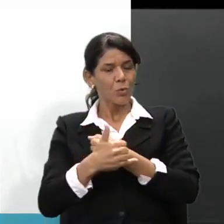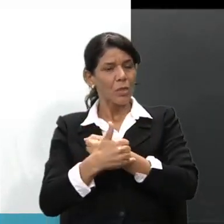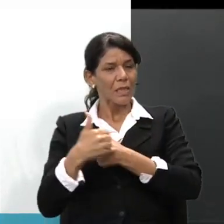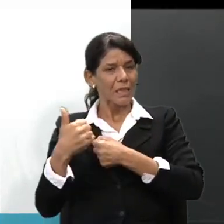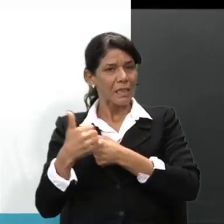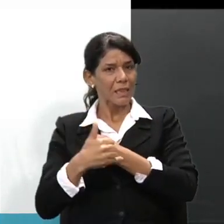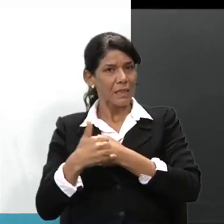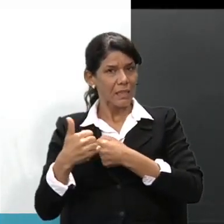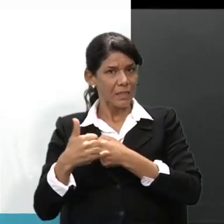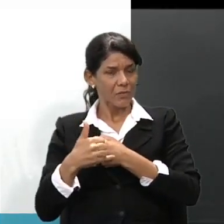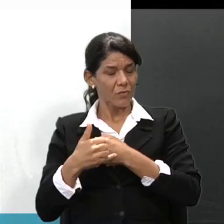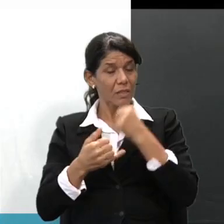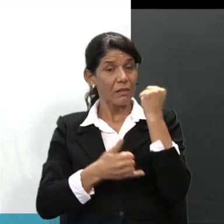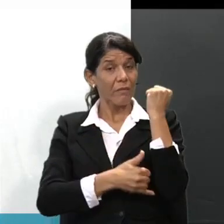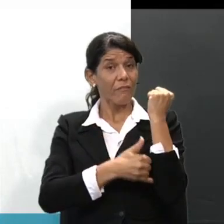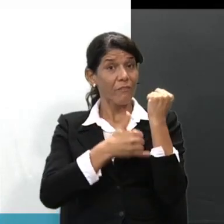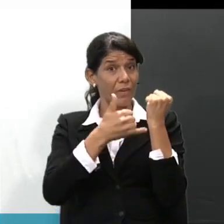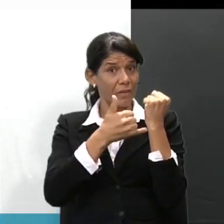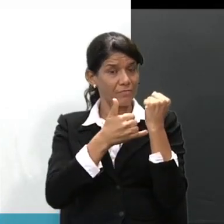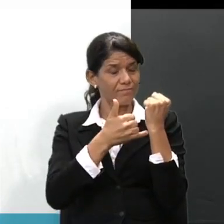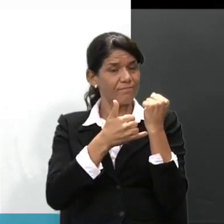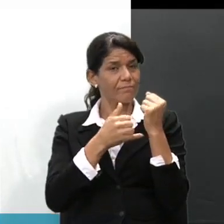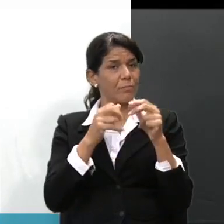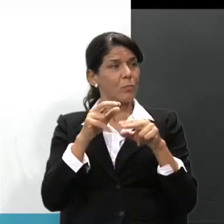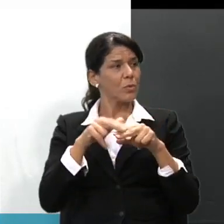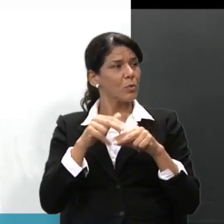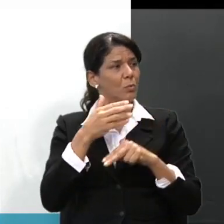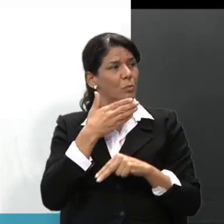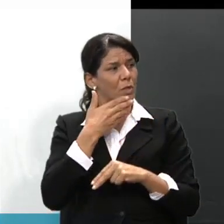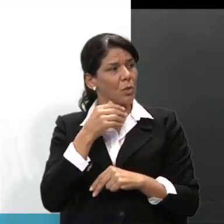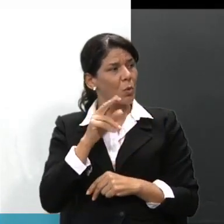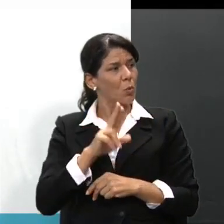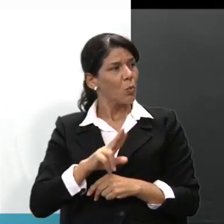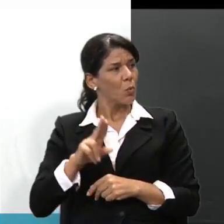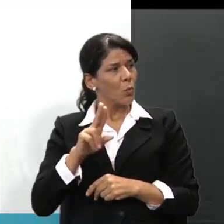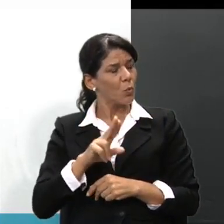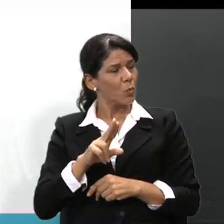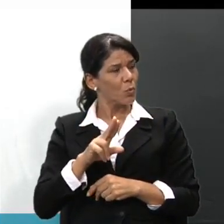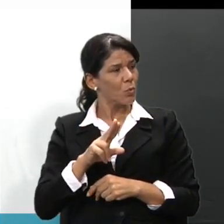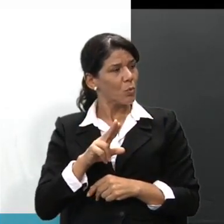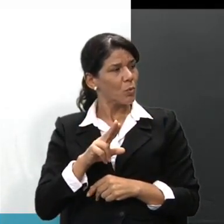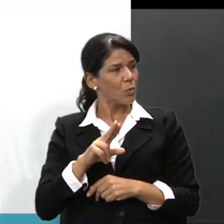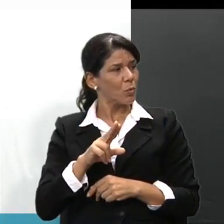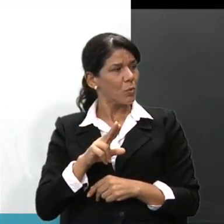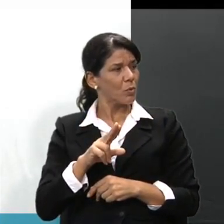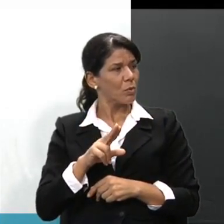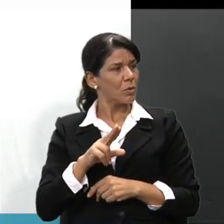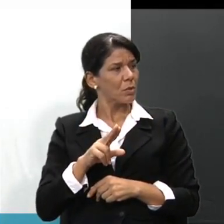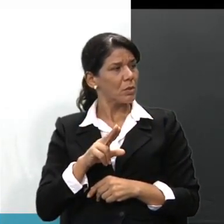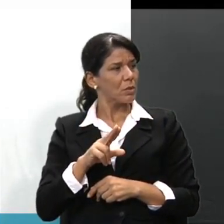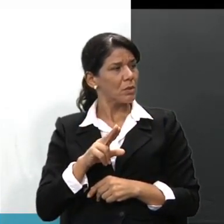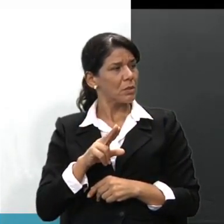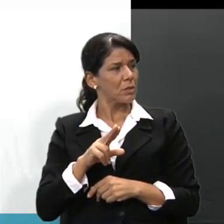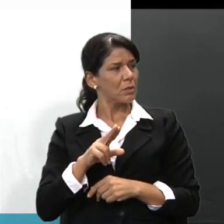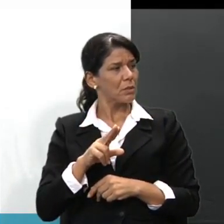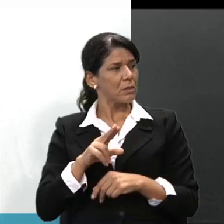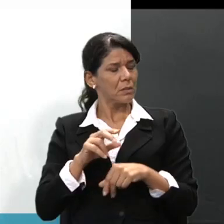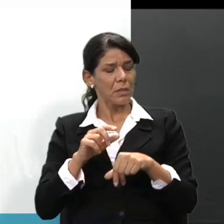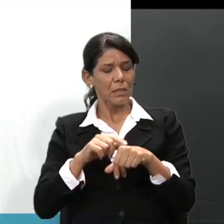principalmente veias de grande calibre. Por isso que é indicado que a gente administre medicamento no